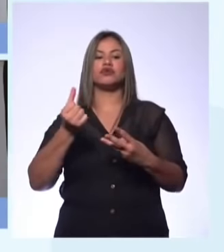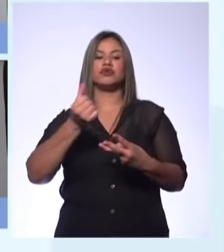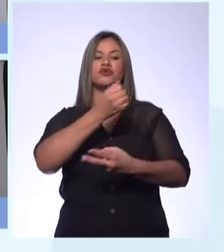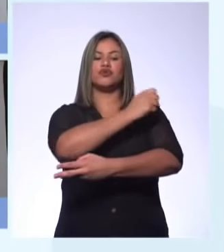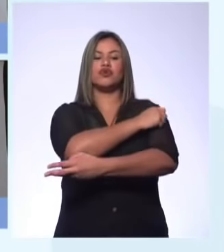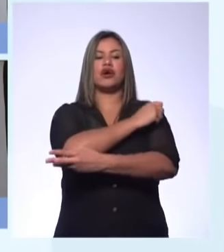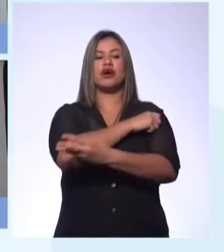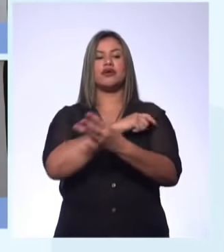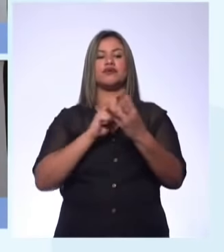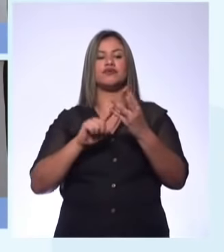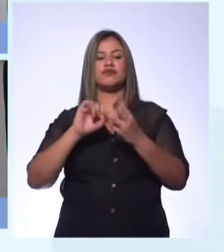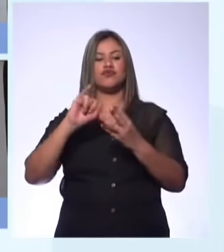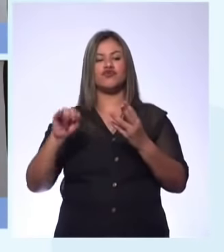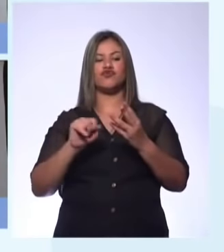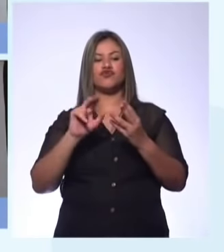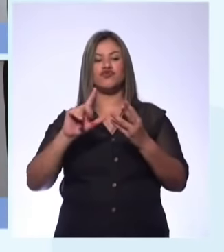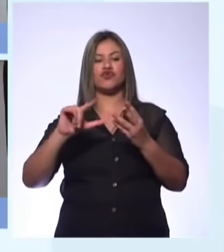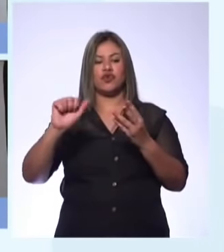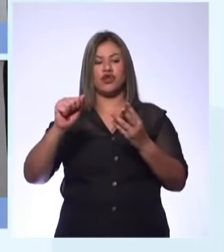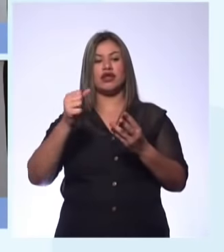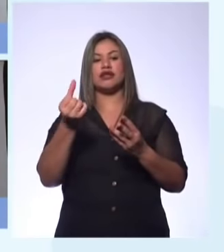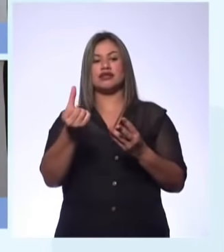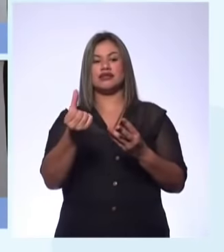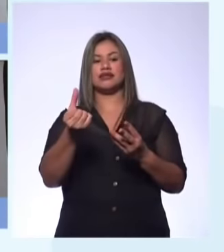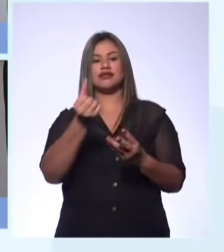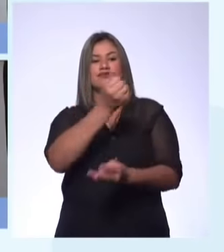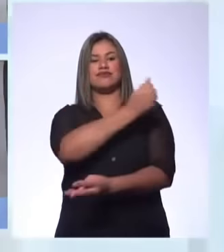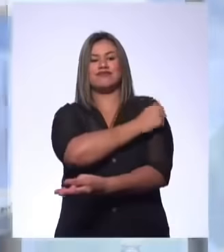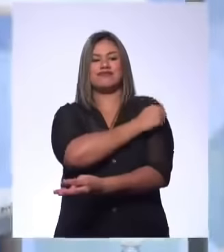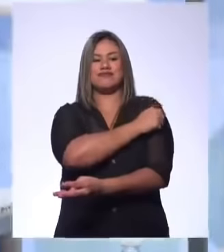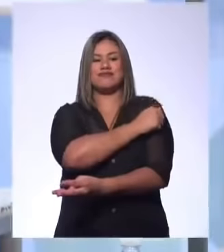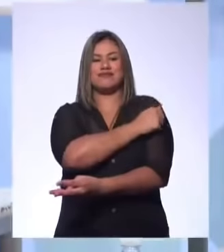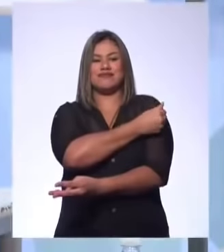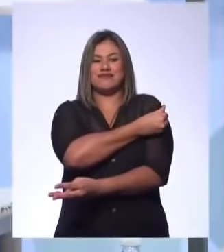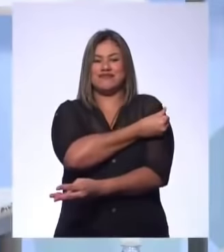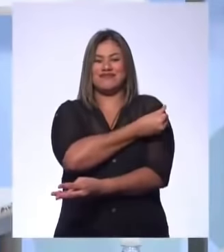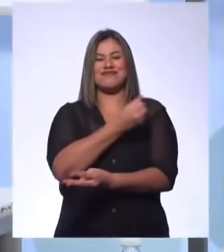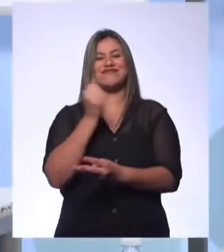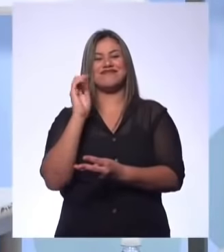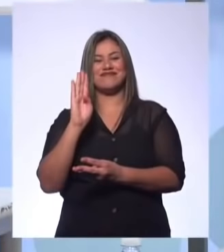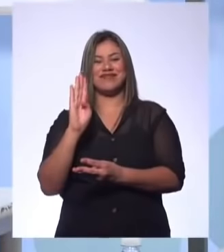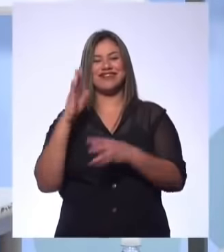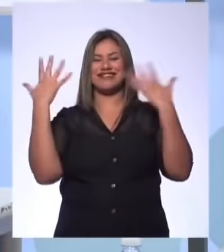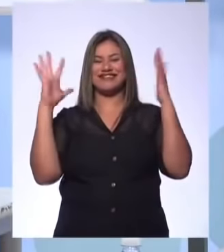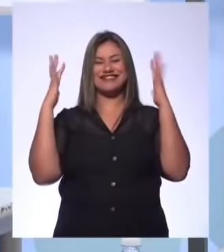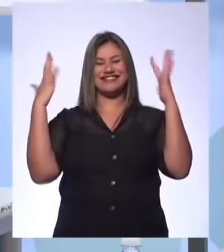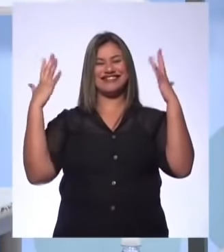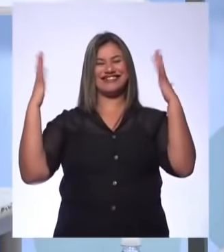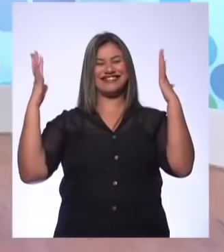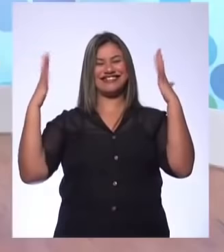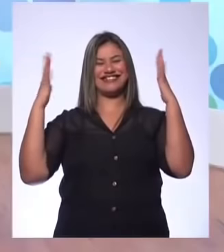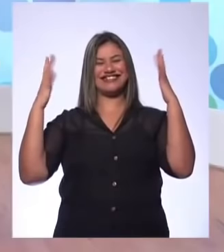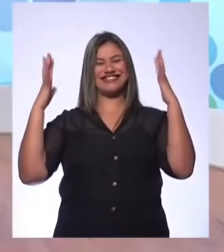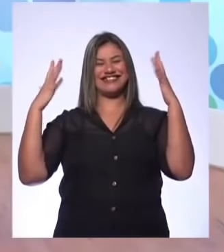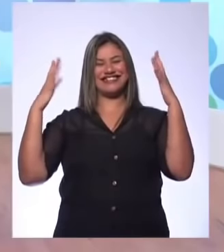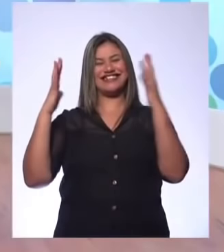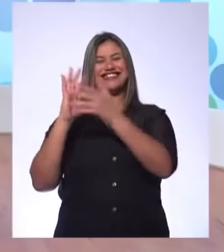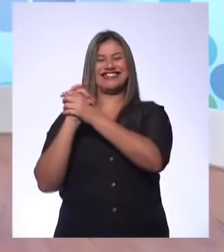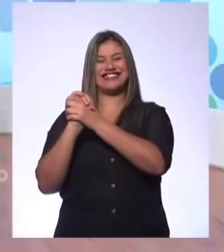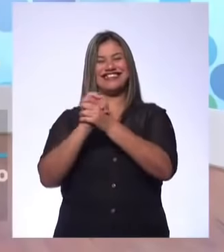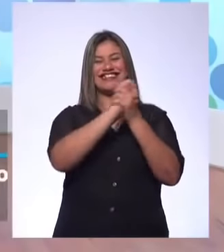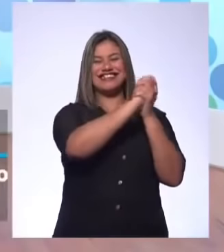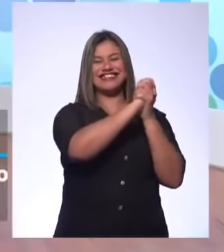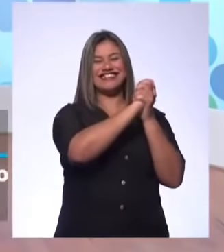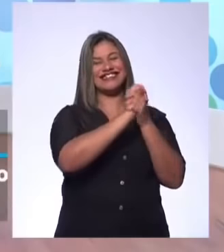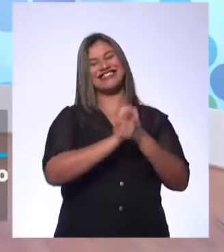e a Júlia Corte Pereira, do sexto B. Olha, parabéns. Olha, ganharam até palmas. Bem